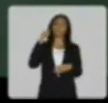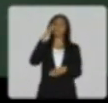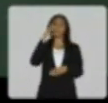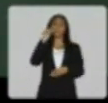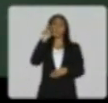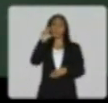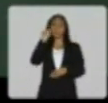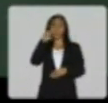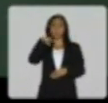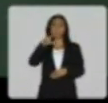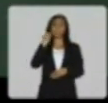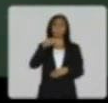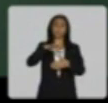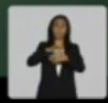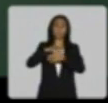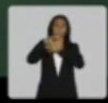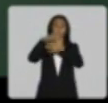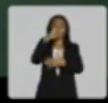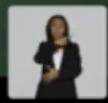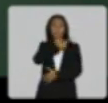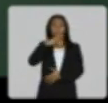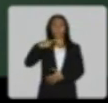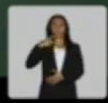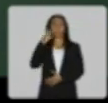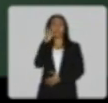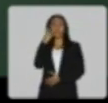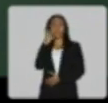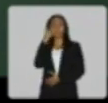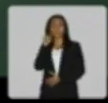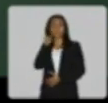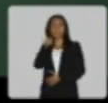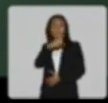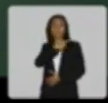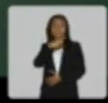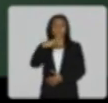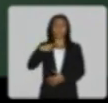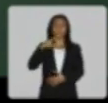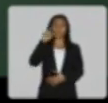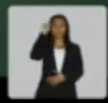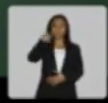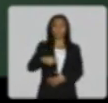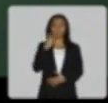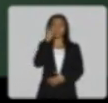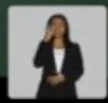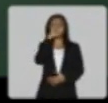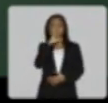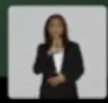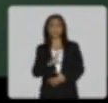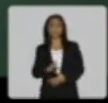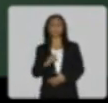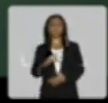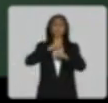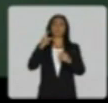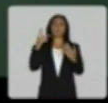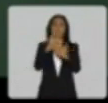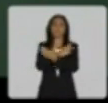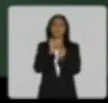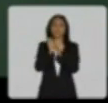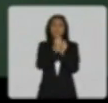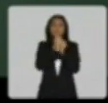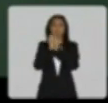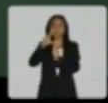o bolsonaro pensa do patrão do vídeo basta ver o que vergonha vai fazer o quê deixando tudo aguentar-se